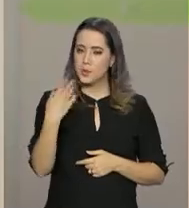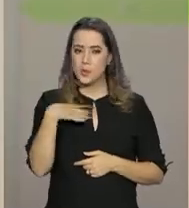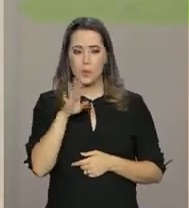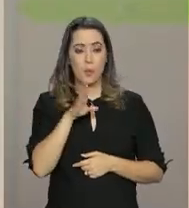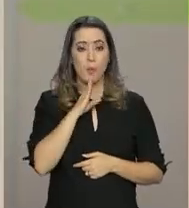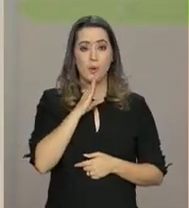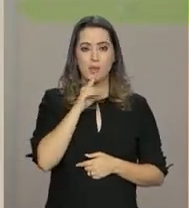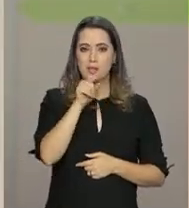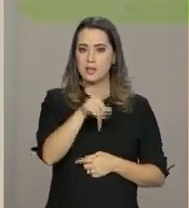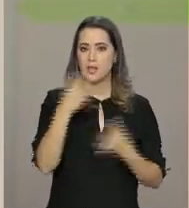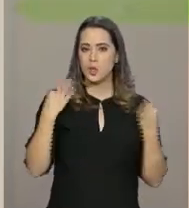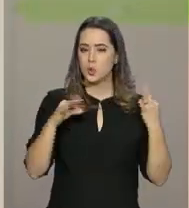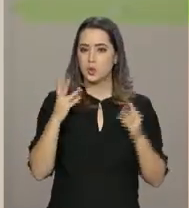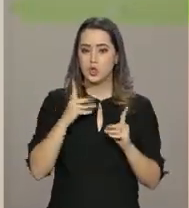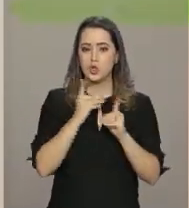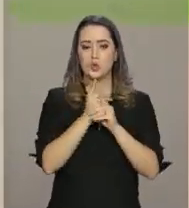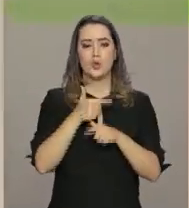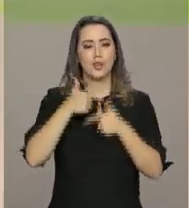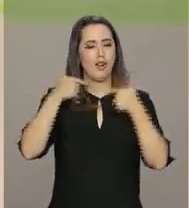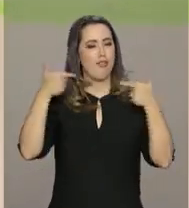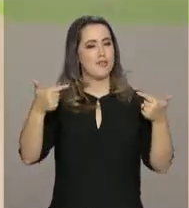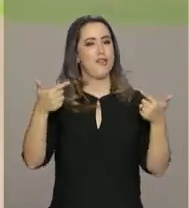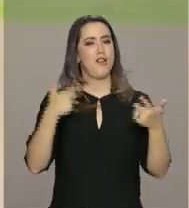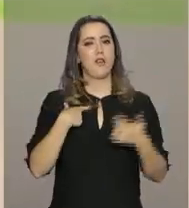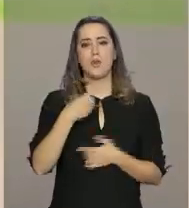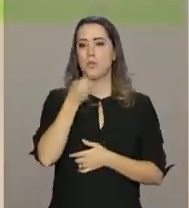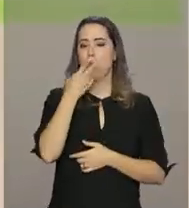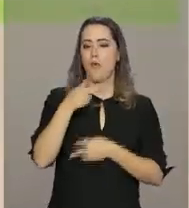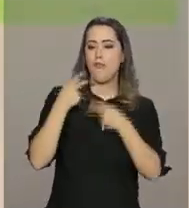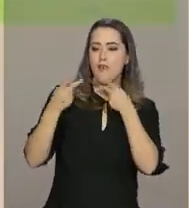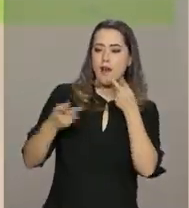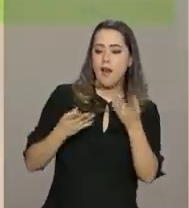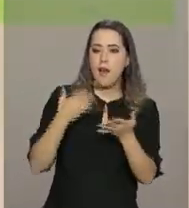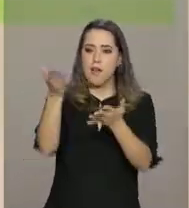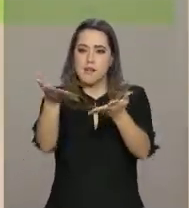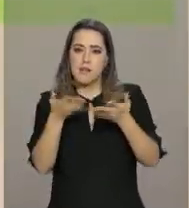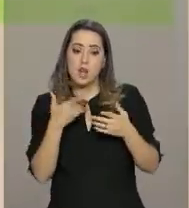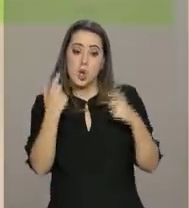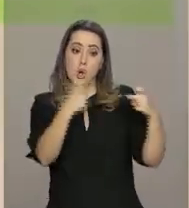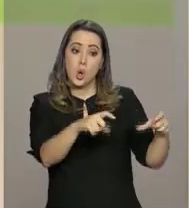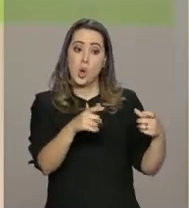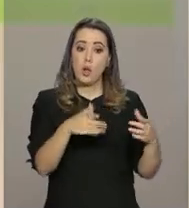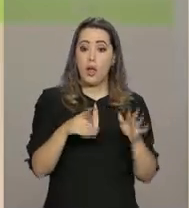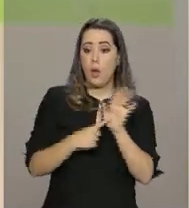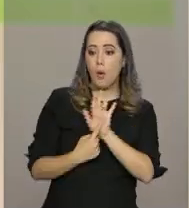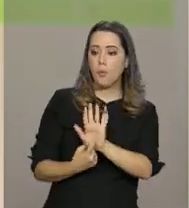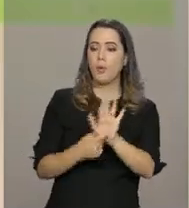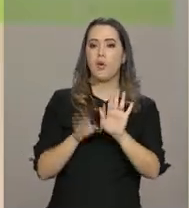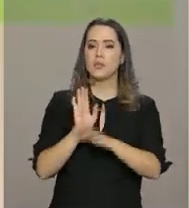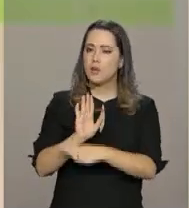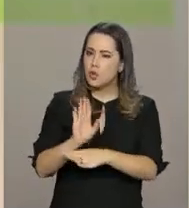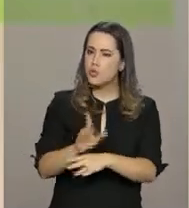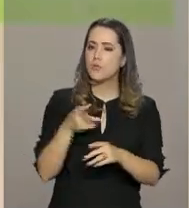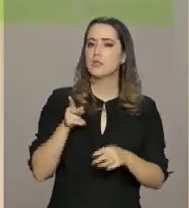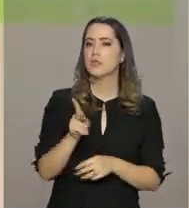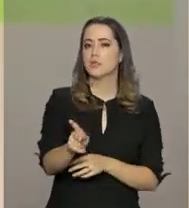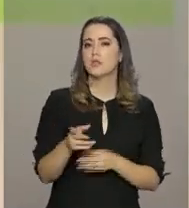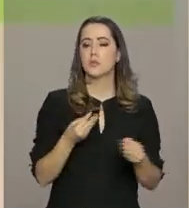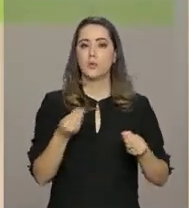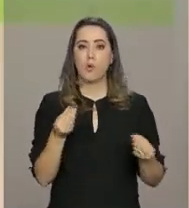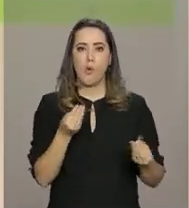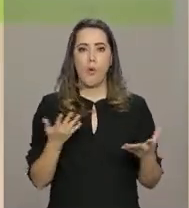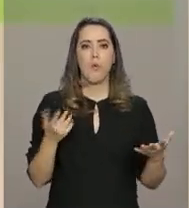né? Sempre se encontrar com um sorriso, um jeito bom de falar, de indicar onde você tem que ir, onde tem que